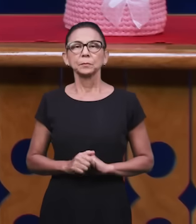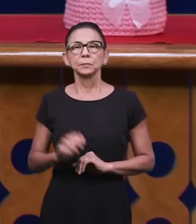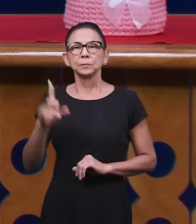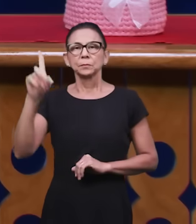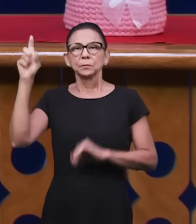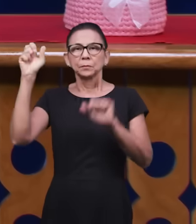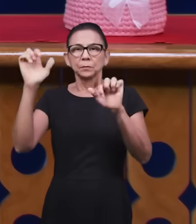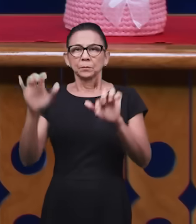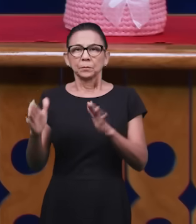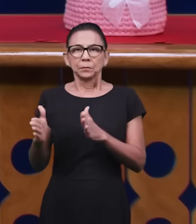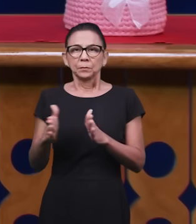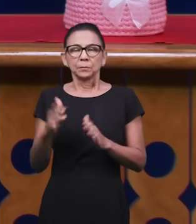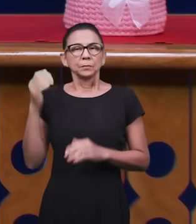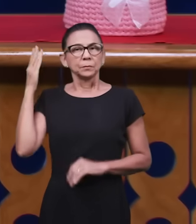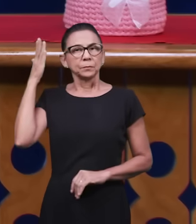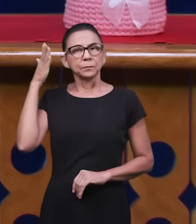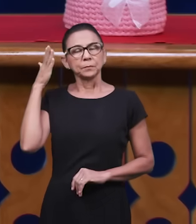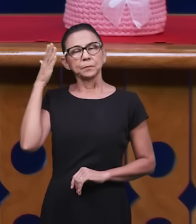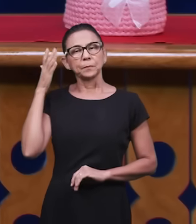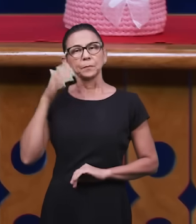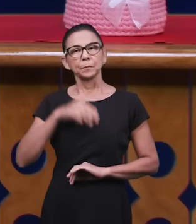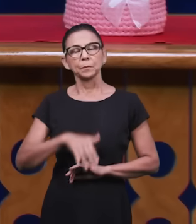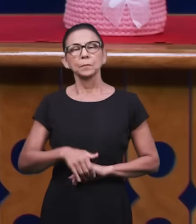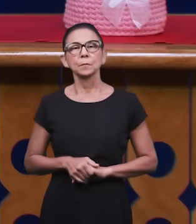eu gostaria inicialmente